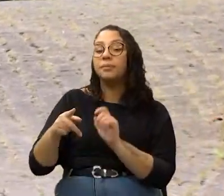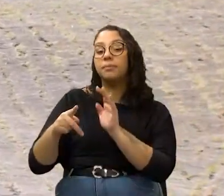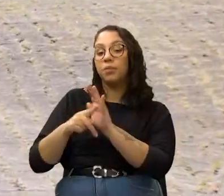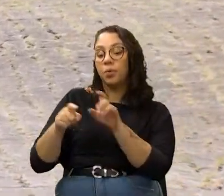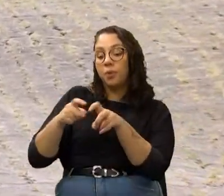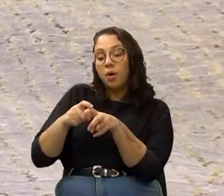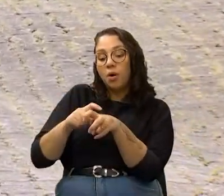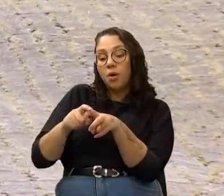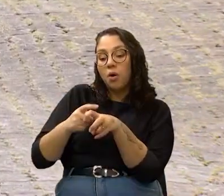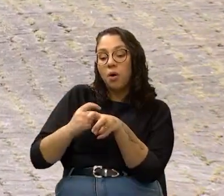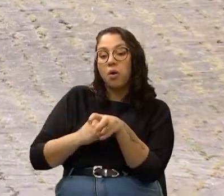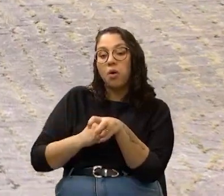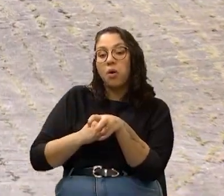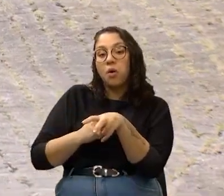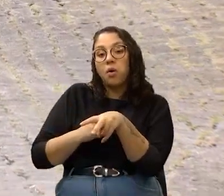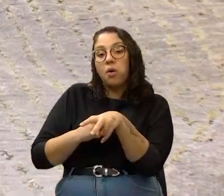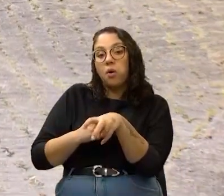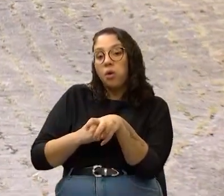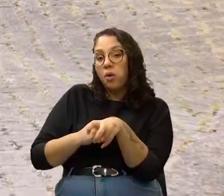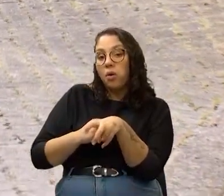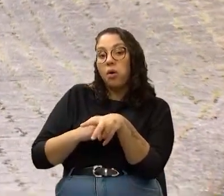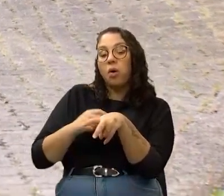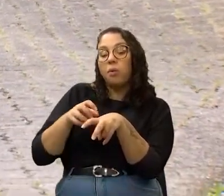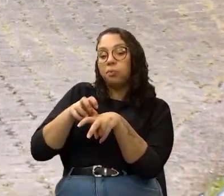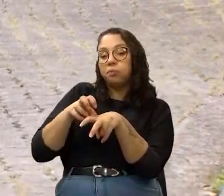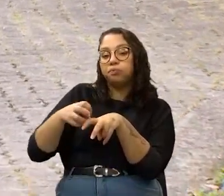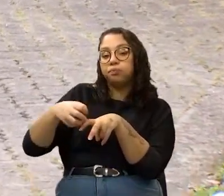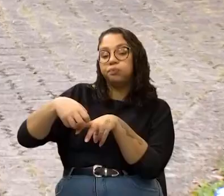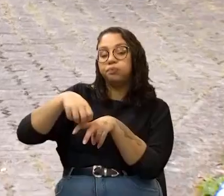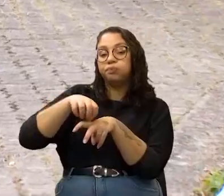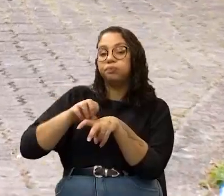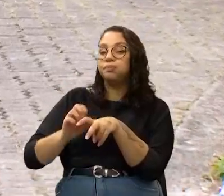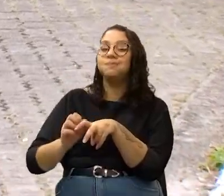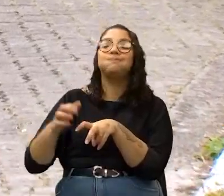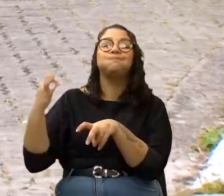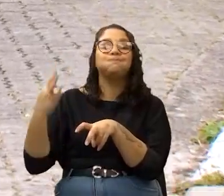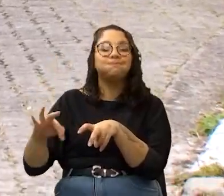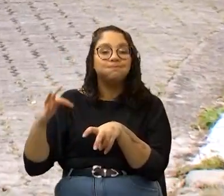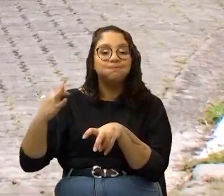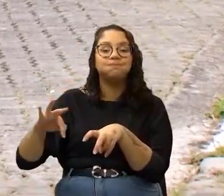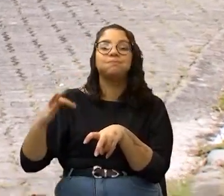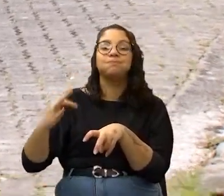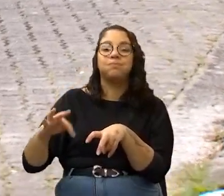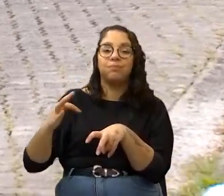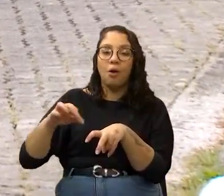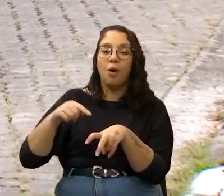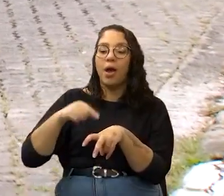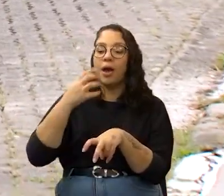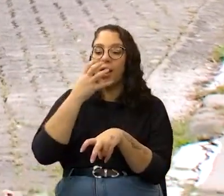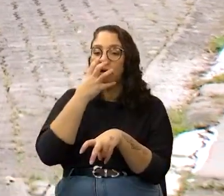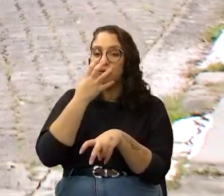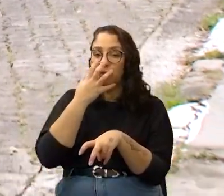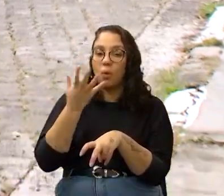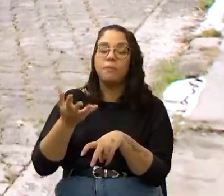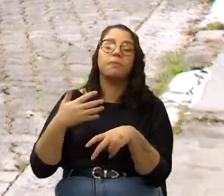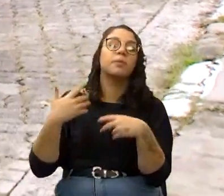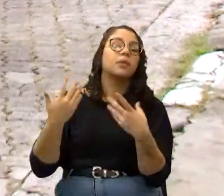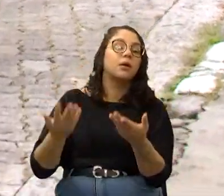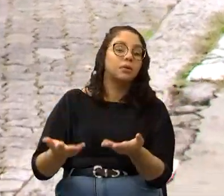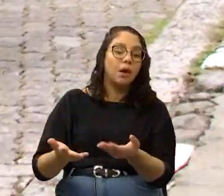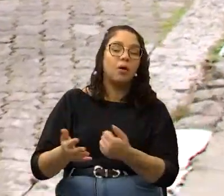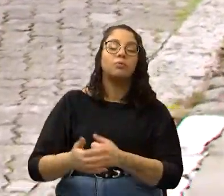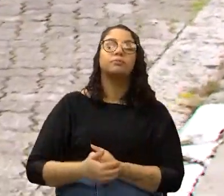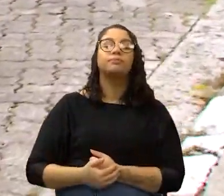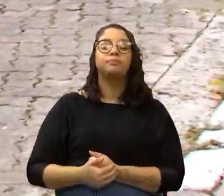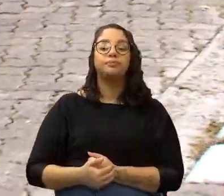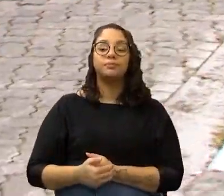uma incongruência articular. Então, a articulação ela não está congruente e isso causa muita dor para o paciente, né?